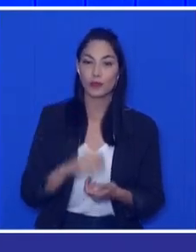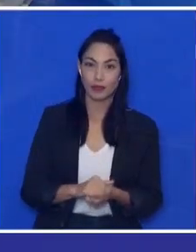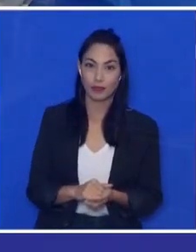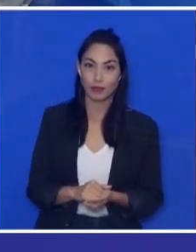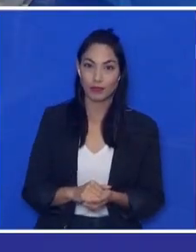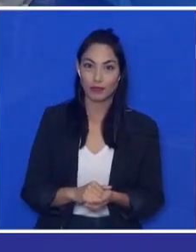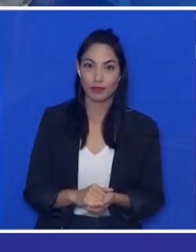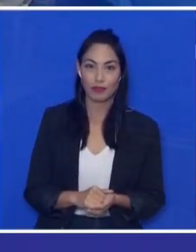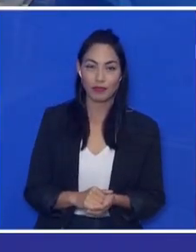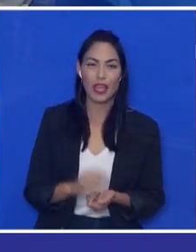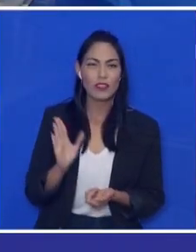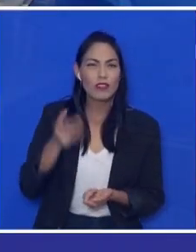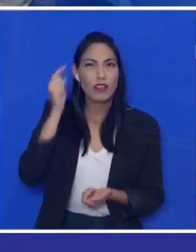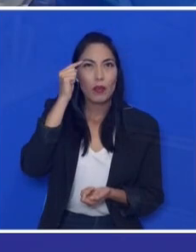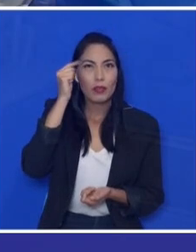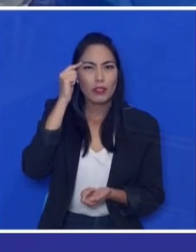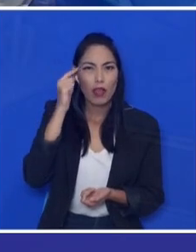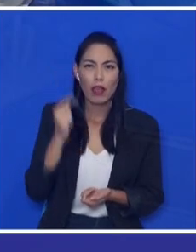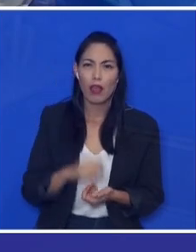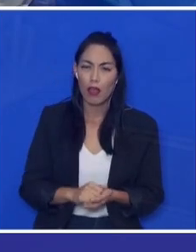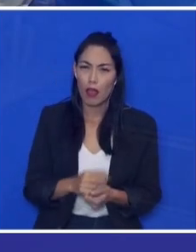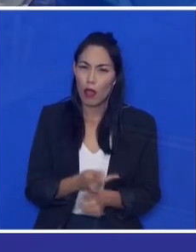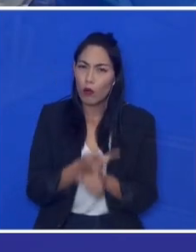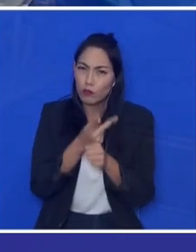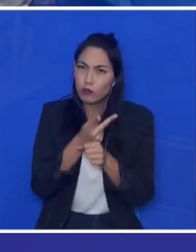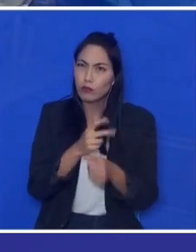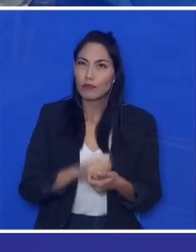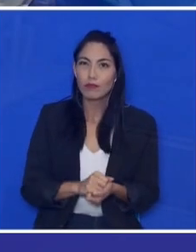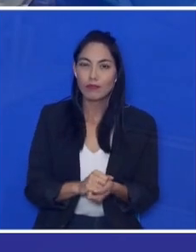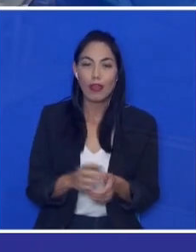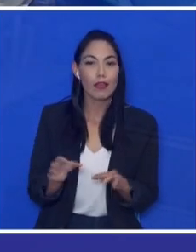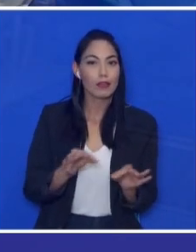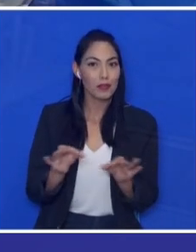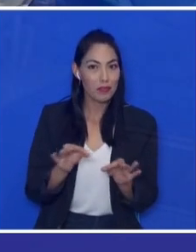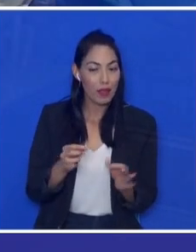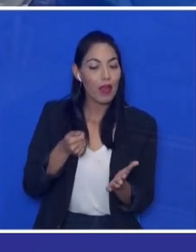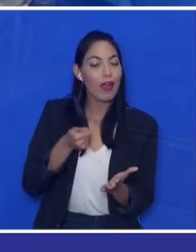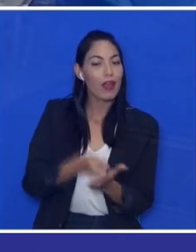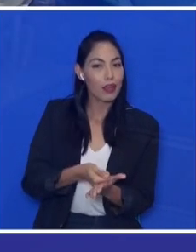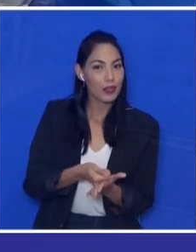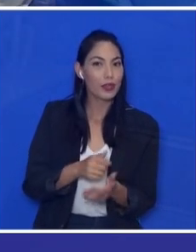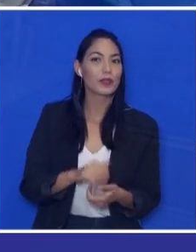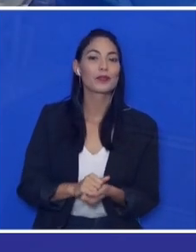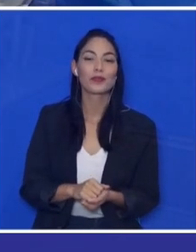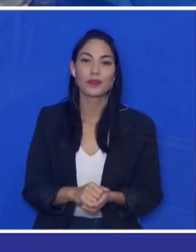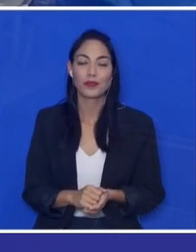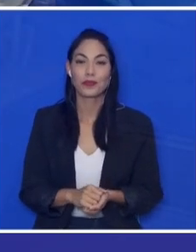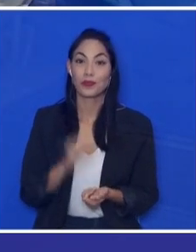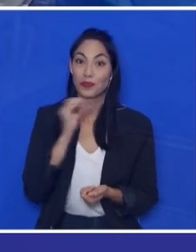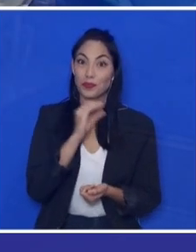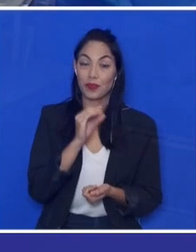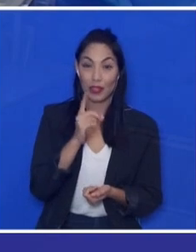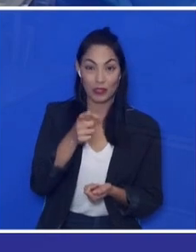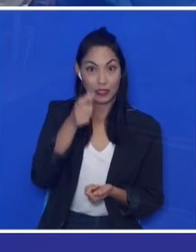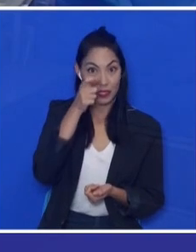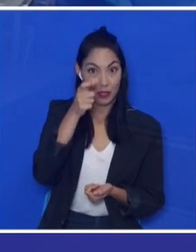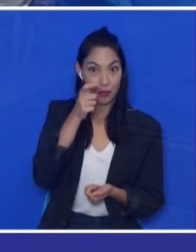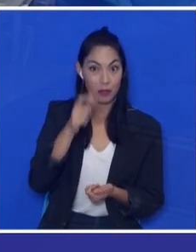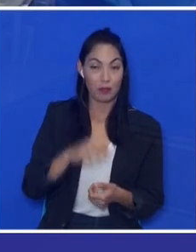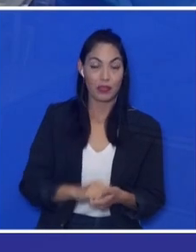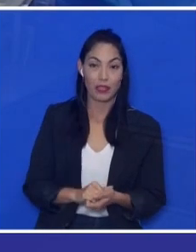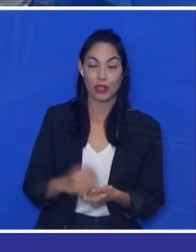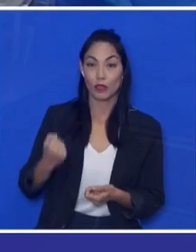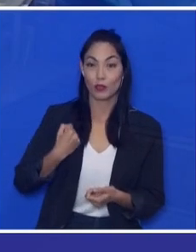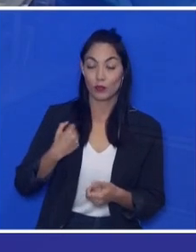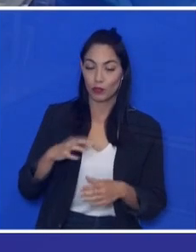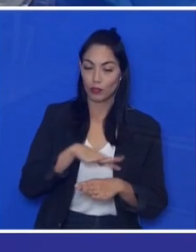R$3.602.591,73. Já pensou levar toda essa bolada para casa? Já se prepara aí com suas apostas em mãos, porque já você vai conhecer os números